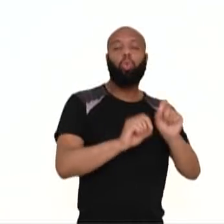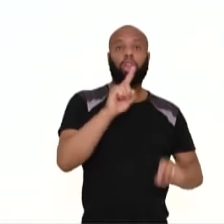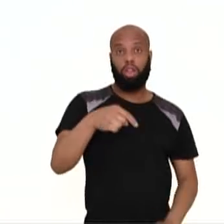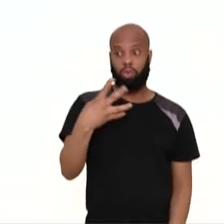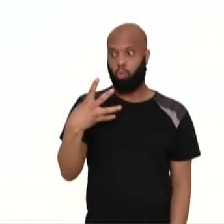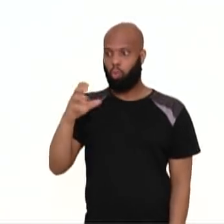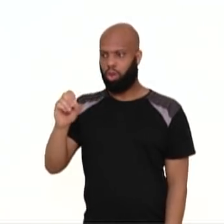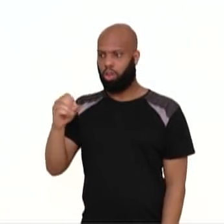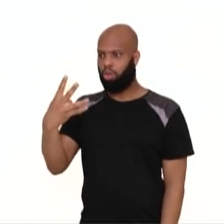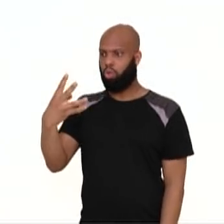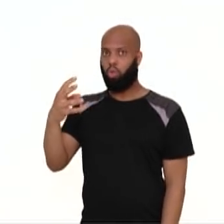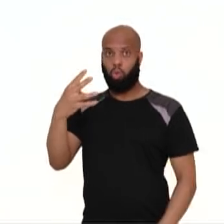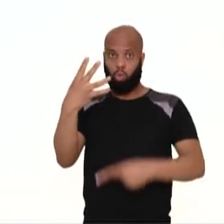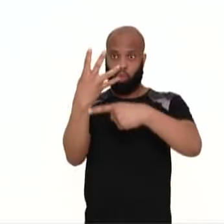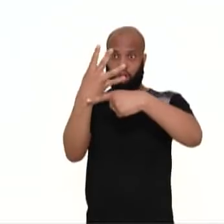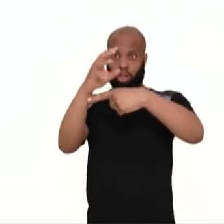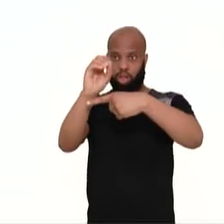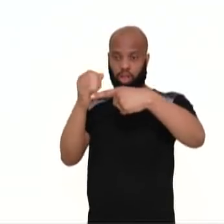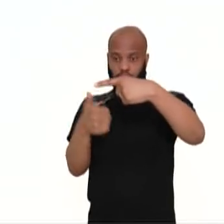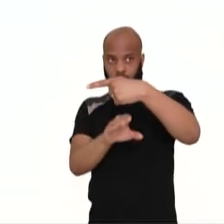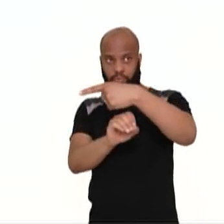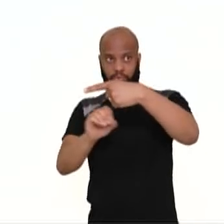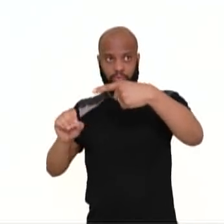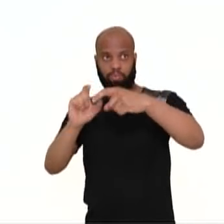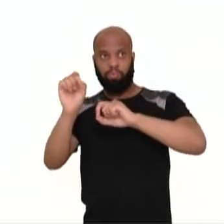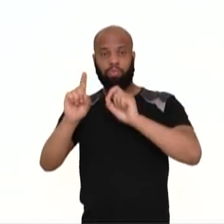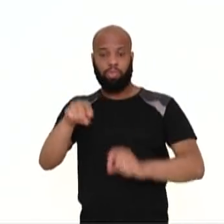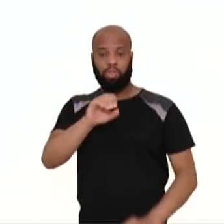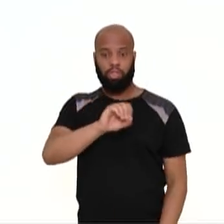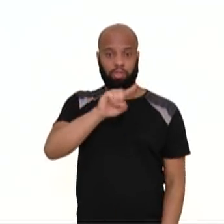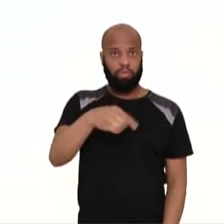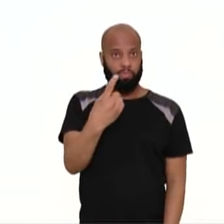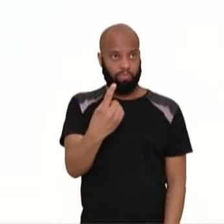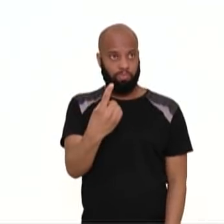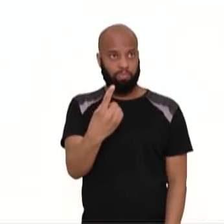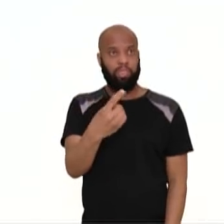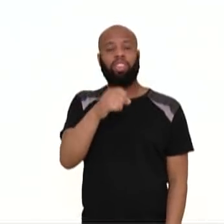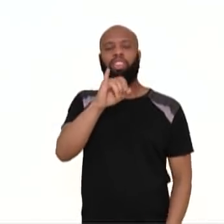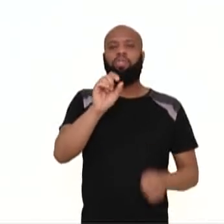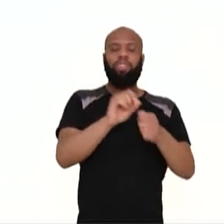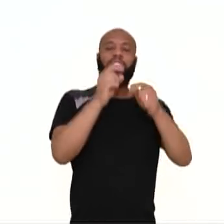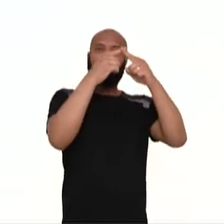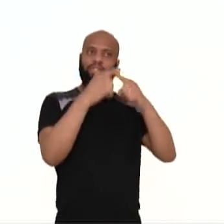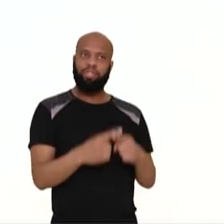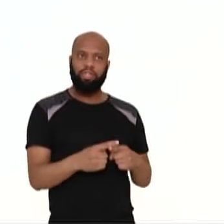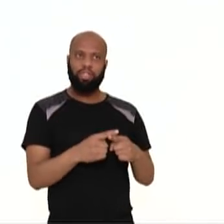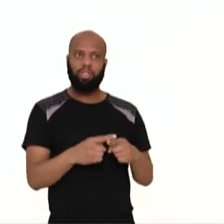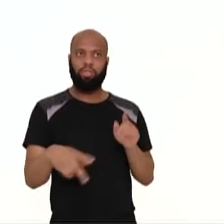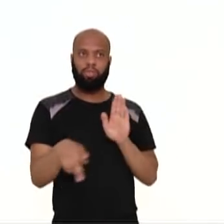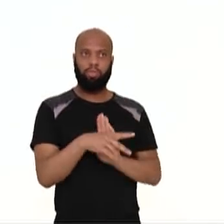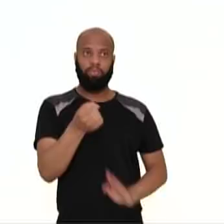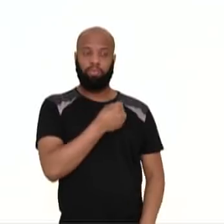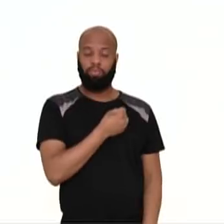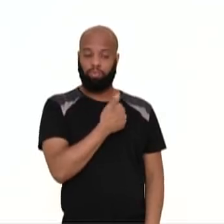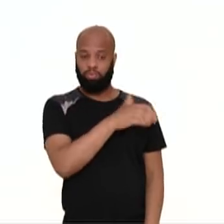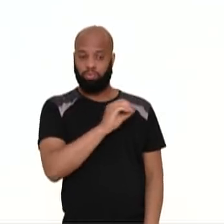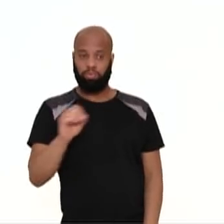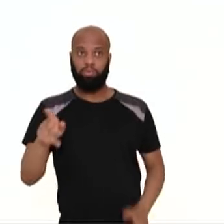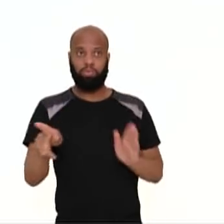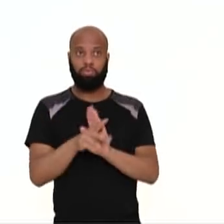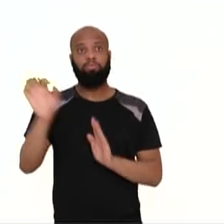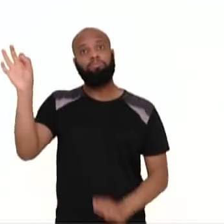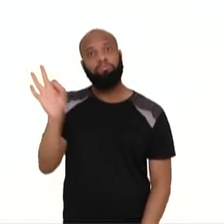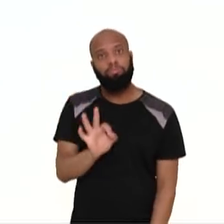40. 40 sobre 100 é 0,1. Se você multiplica pelo número 100 para